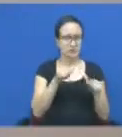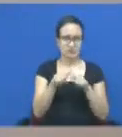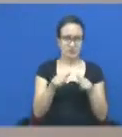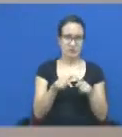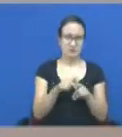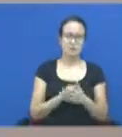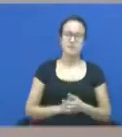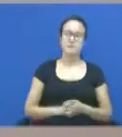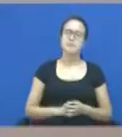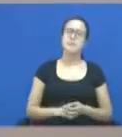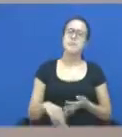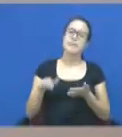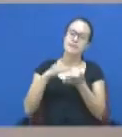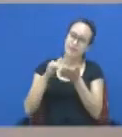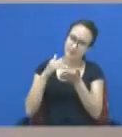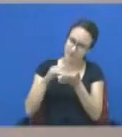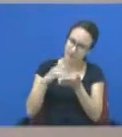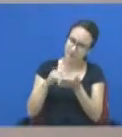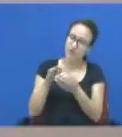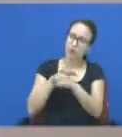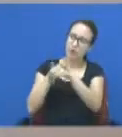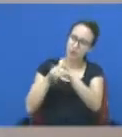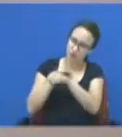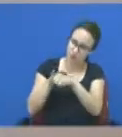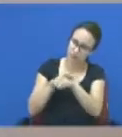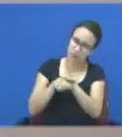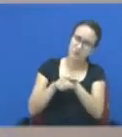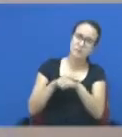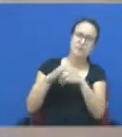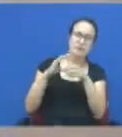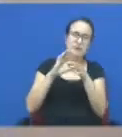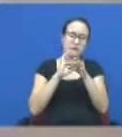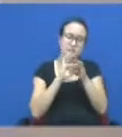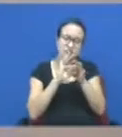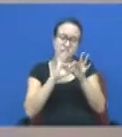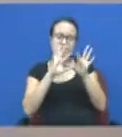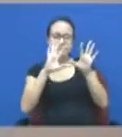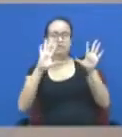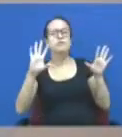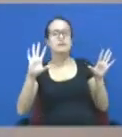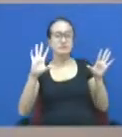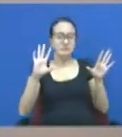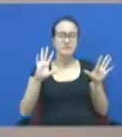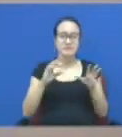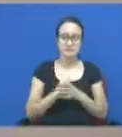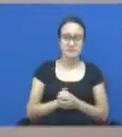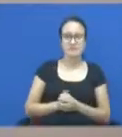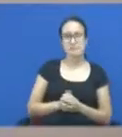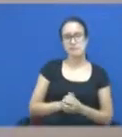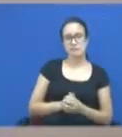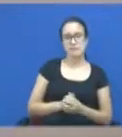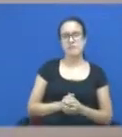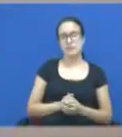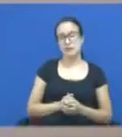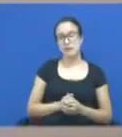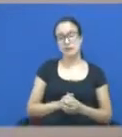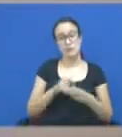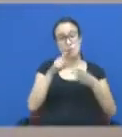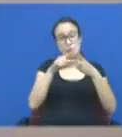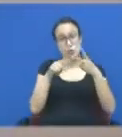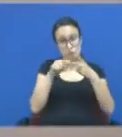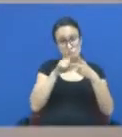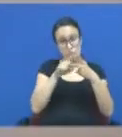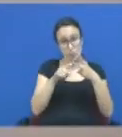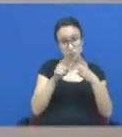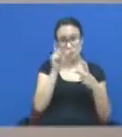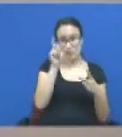secretário, no sentido de que ele pudesse permitir que, em vez de 2 representações